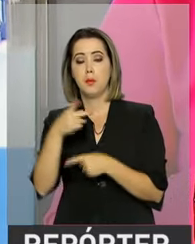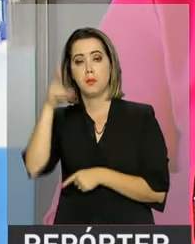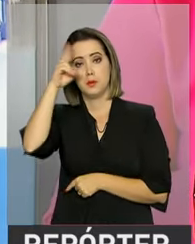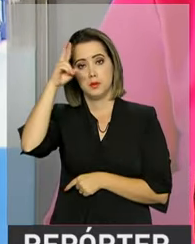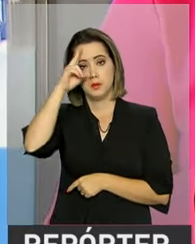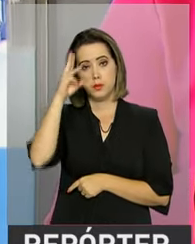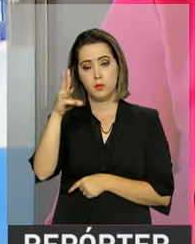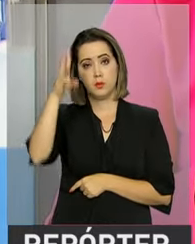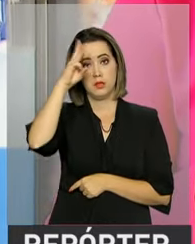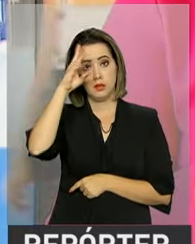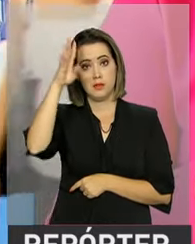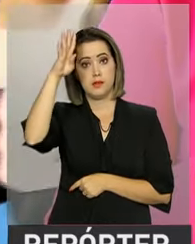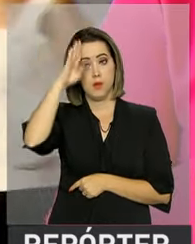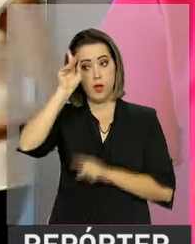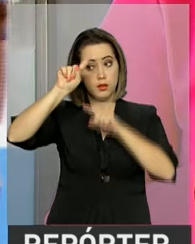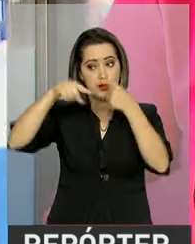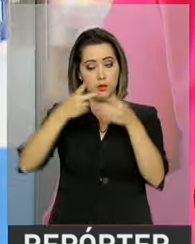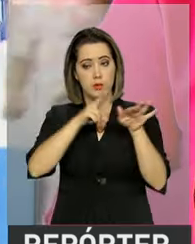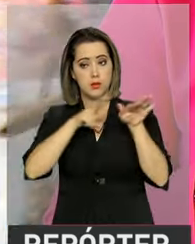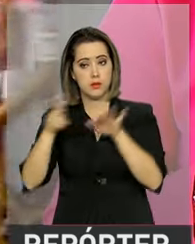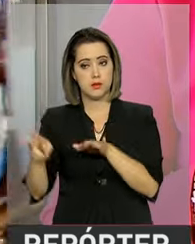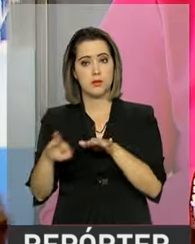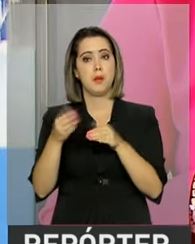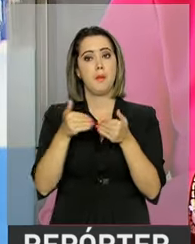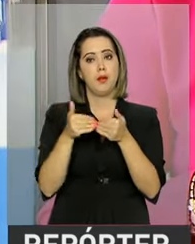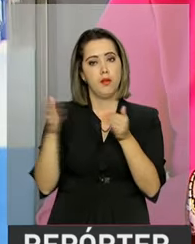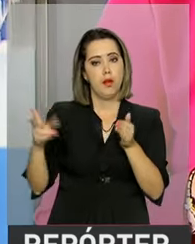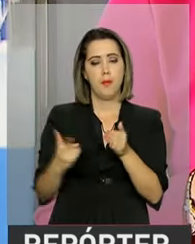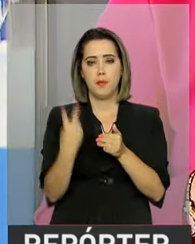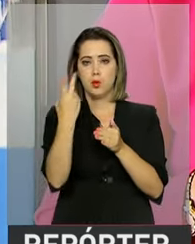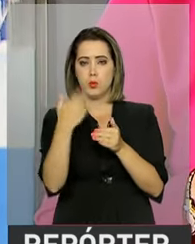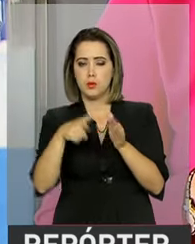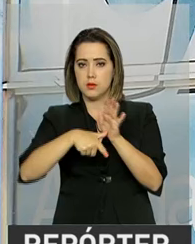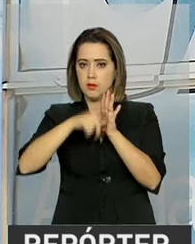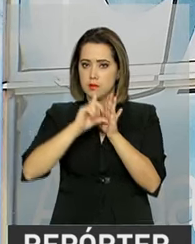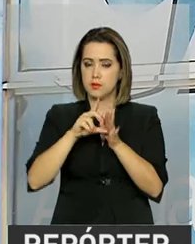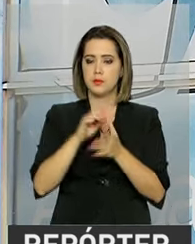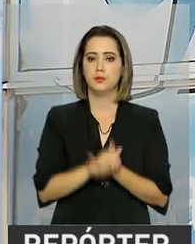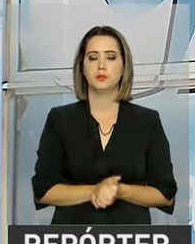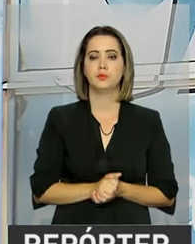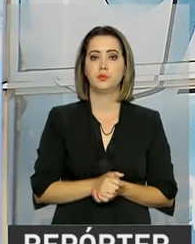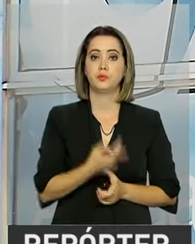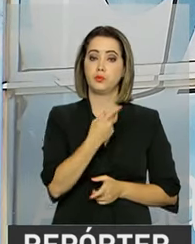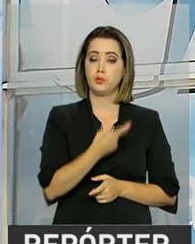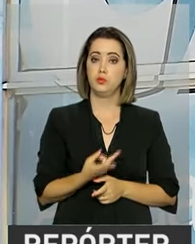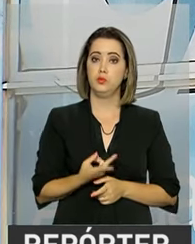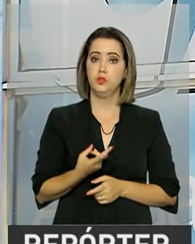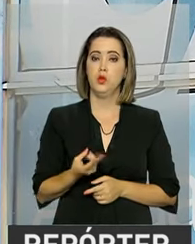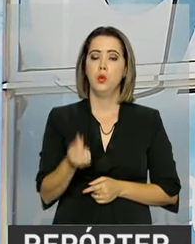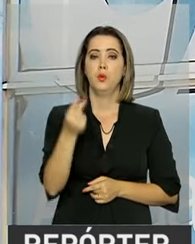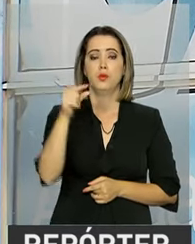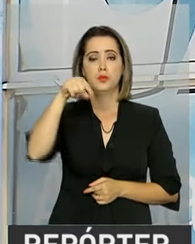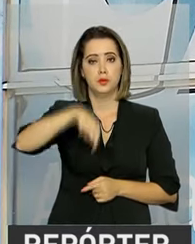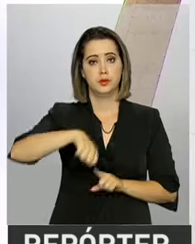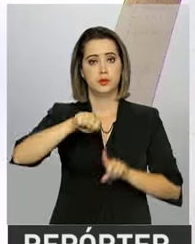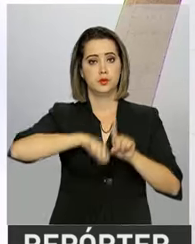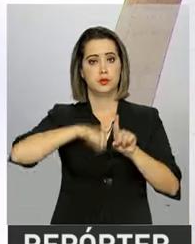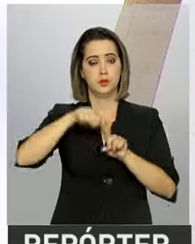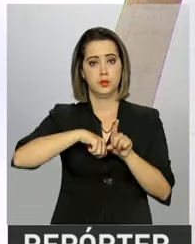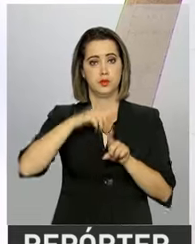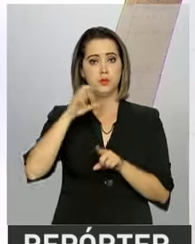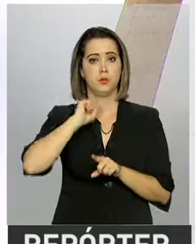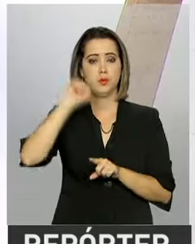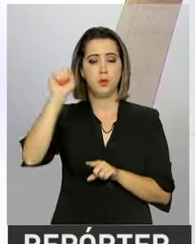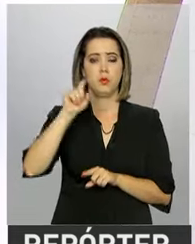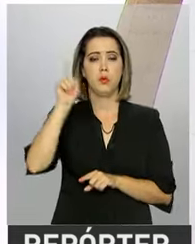quarta-feiras da semana que vem as agências vão abrir 2 horas mais cedo o valor disponível nesse mês de abril é de R